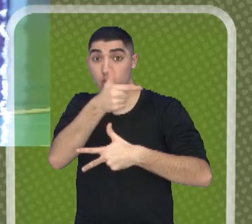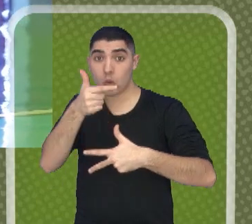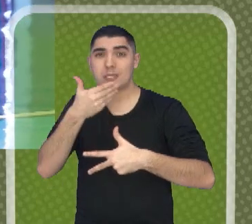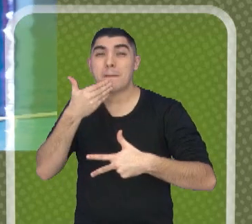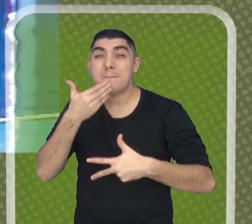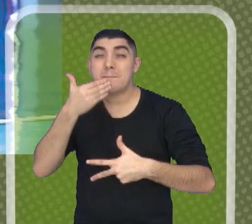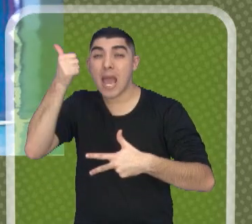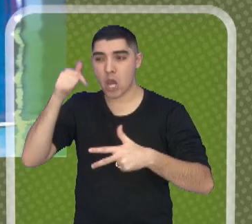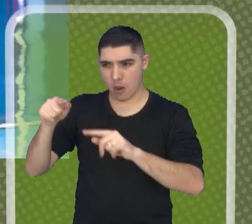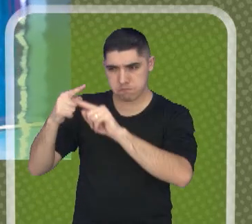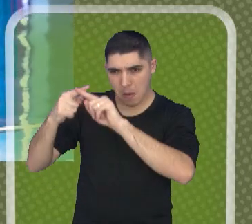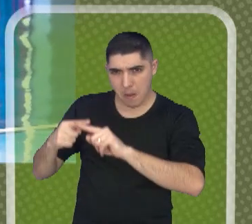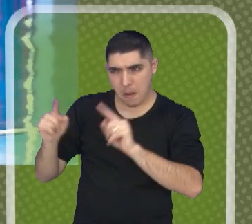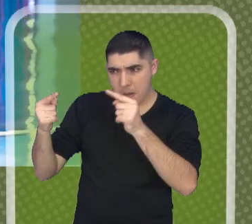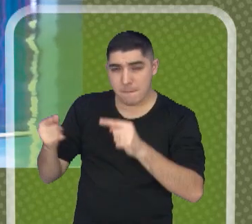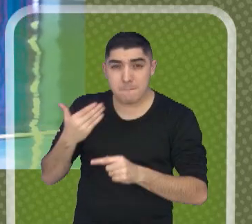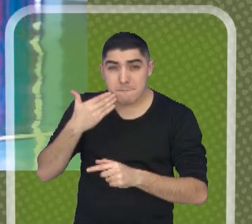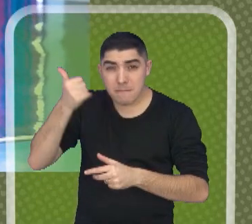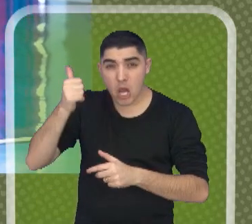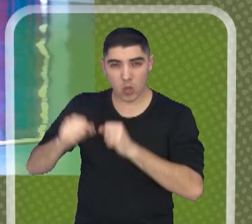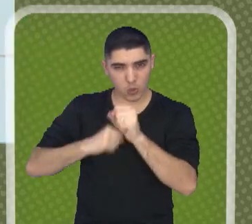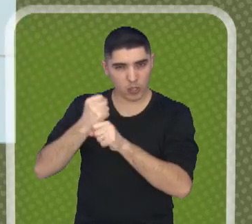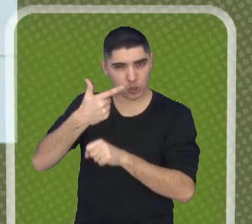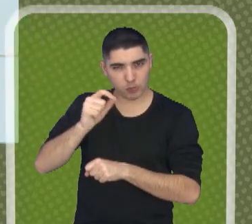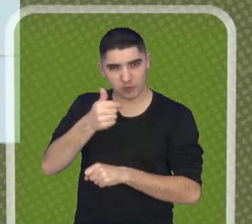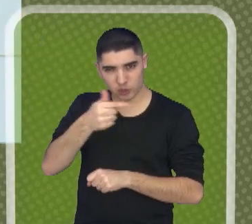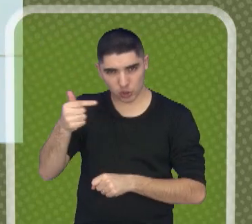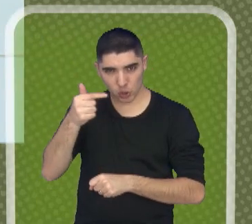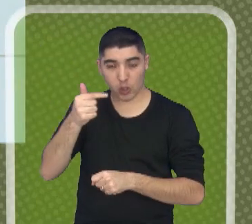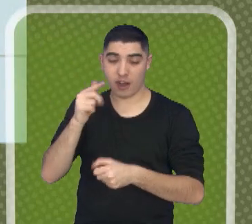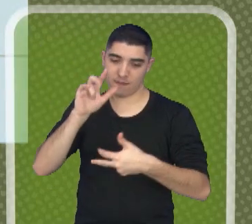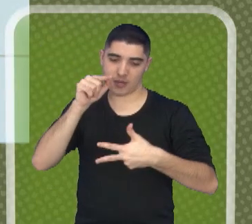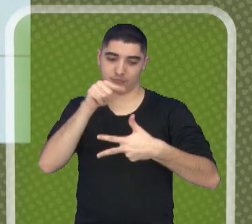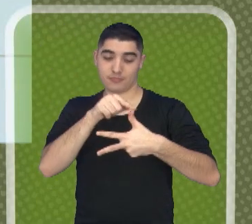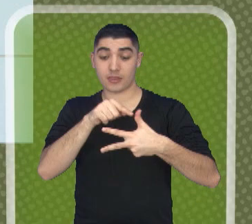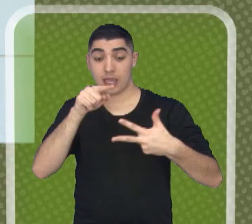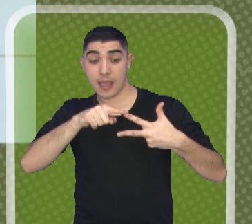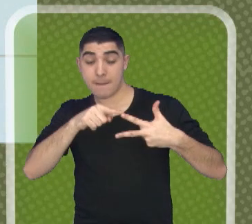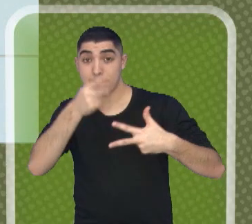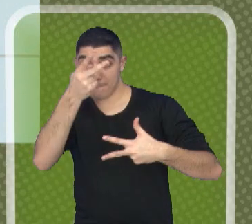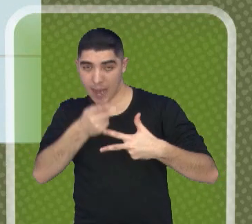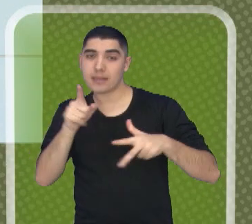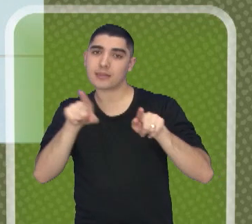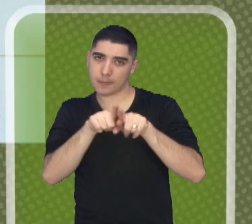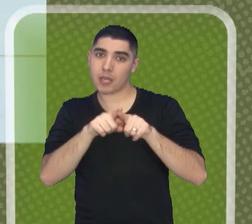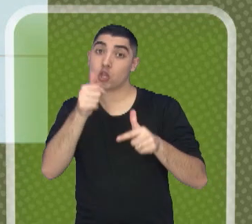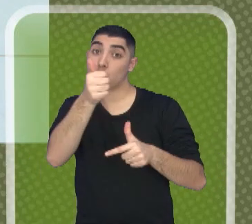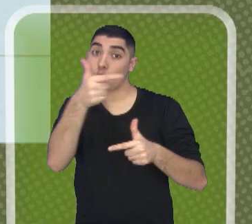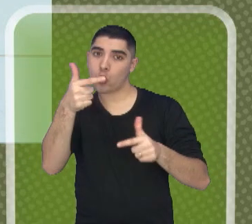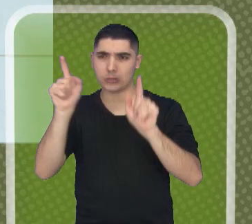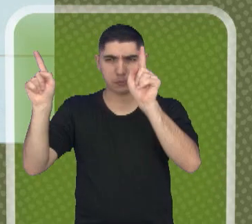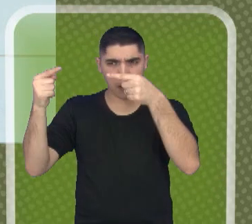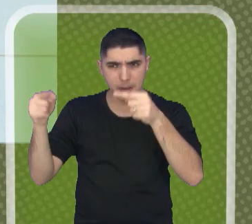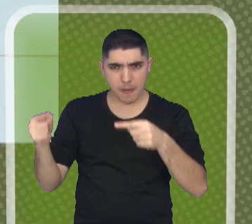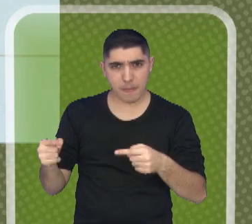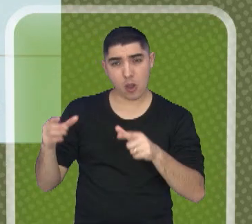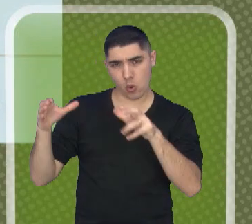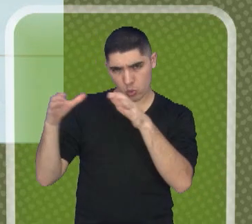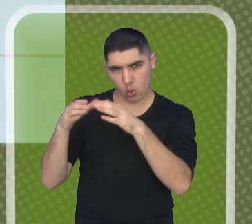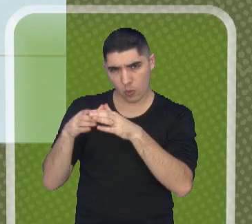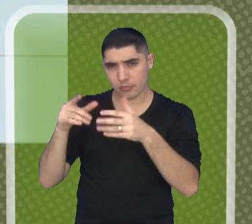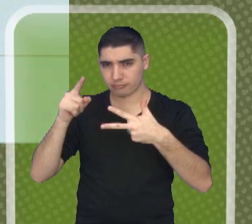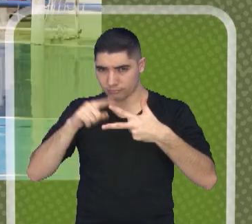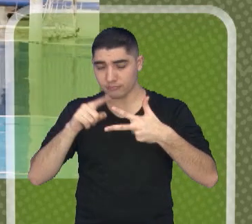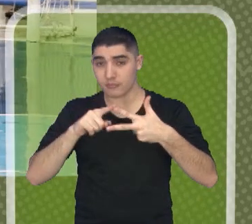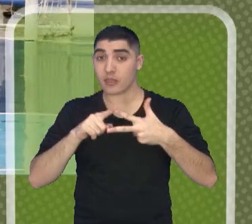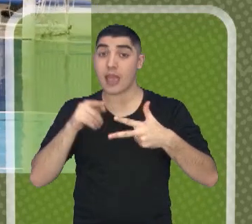melhores colocadas no torneio de 2022, e a série Prata terá também 12 times, sendo aqueles que se classificaram